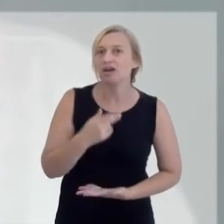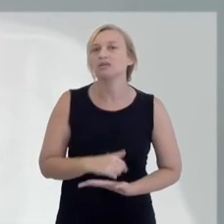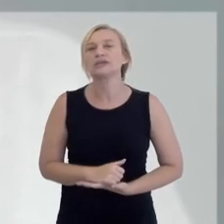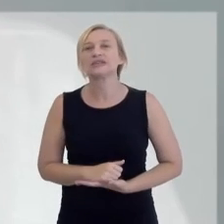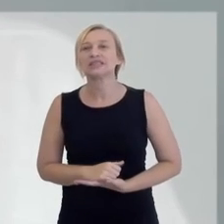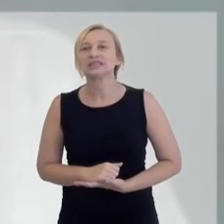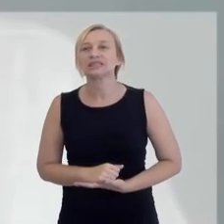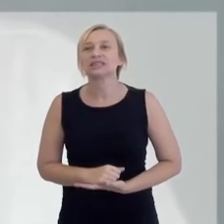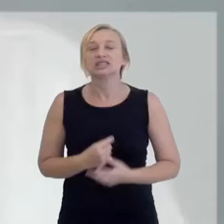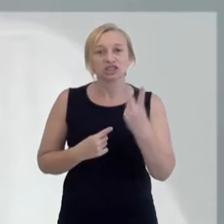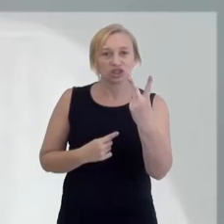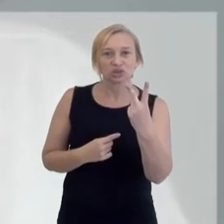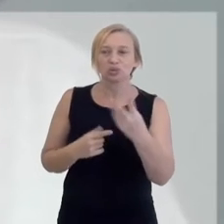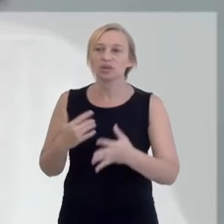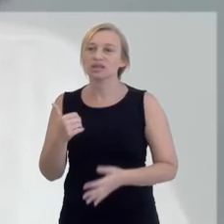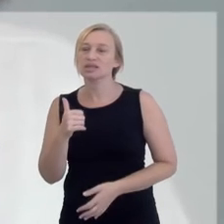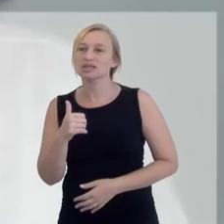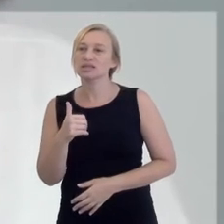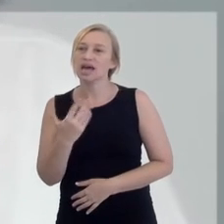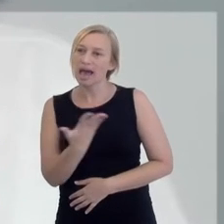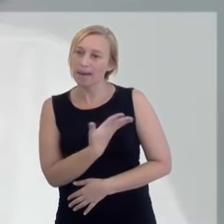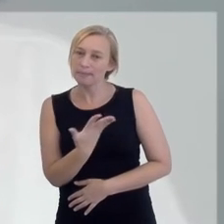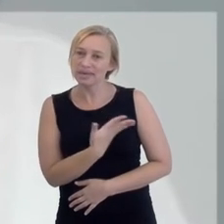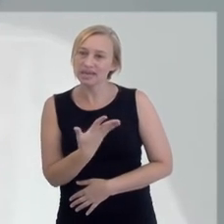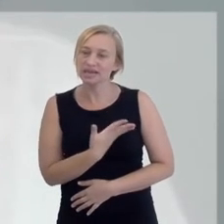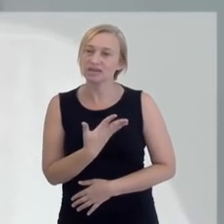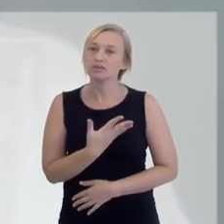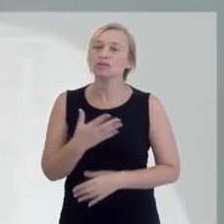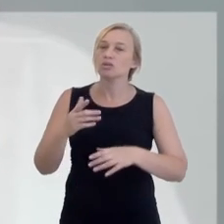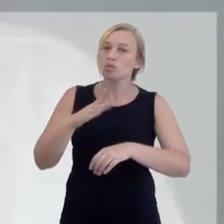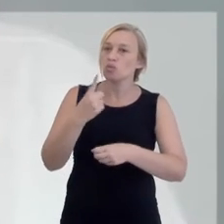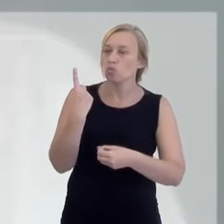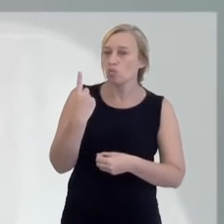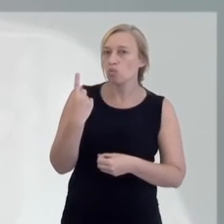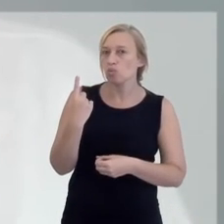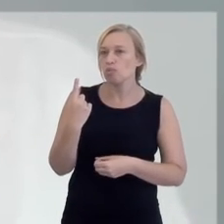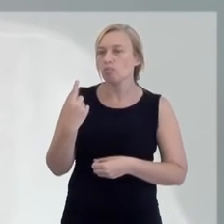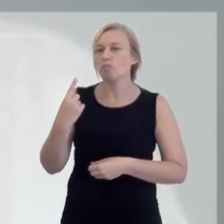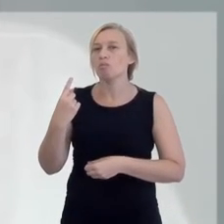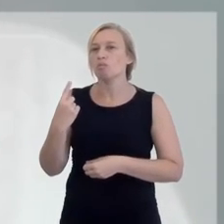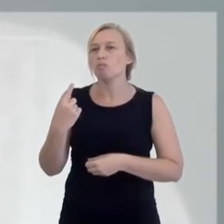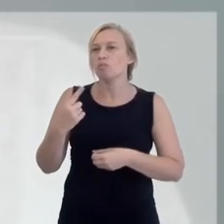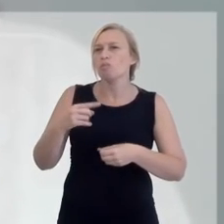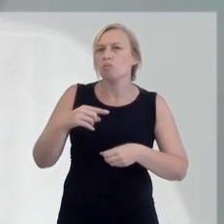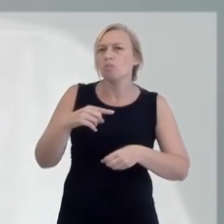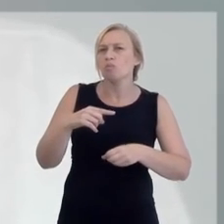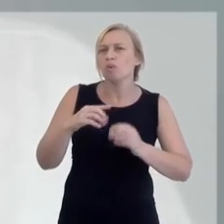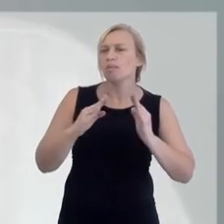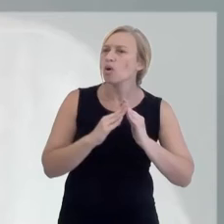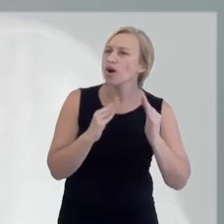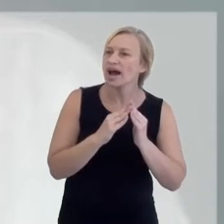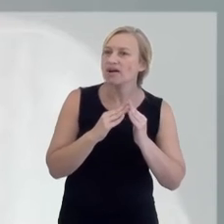que eu tinha duas amigas, uma que morava na Grama, Nova Iguaçu,